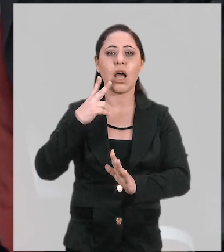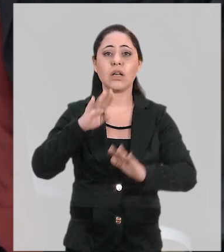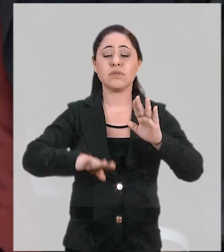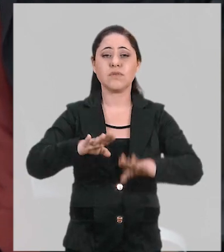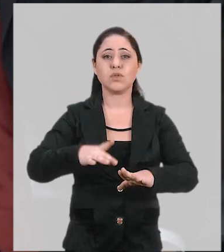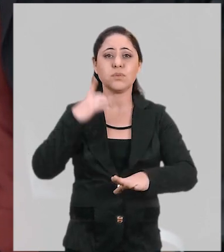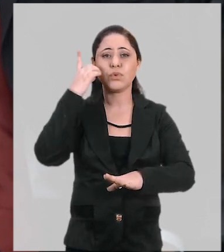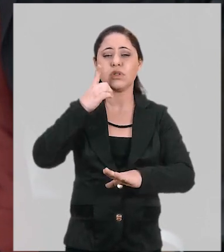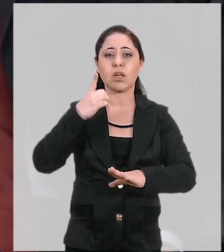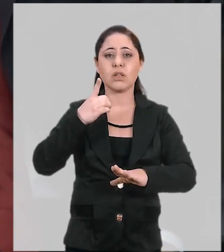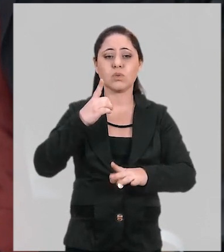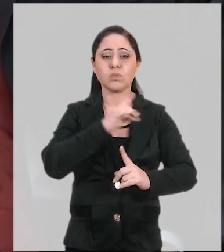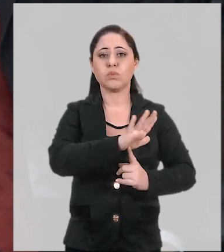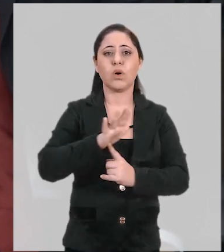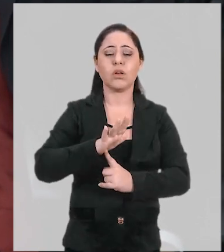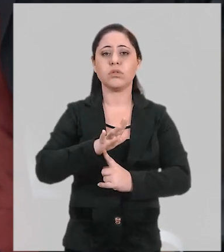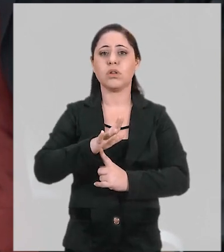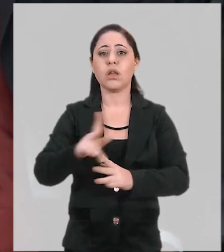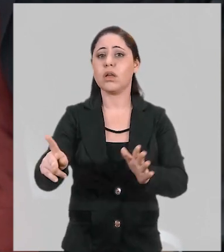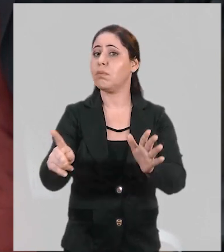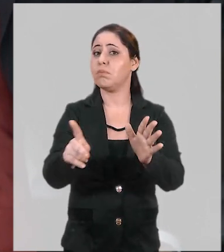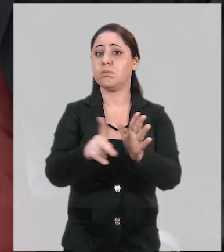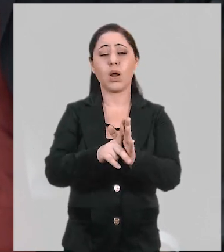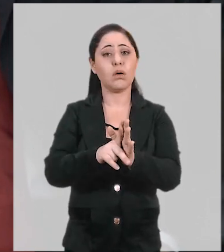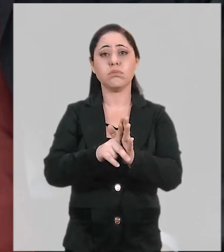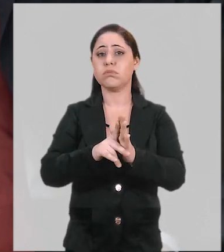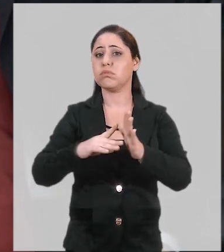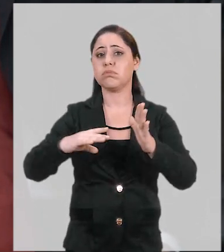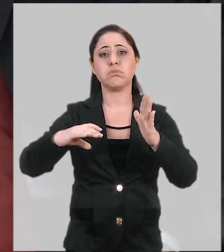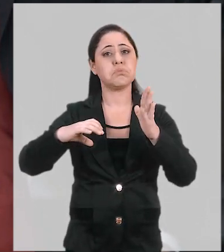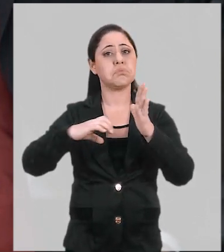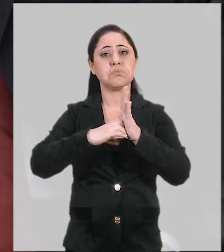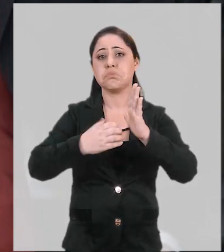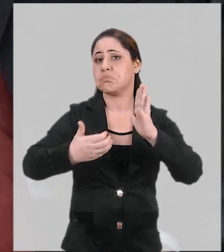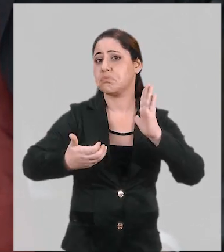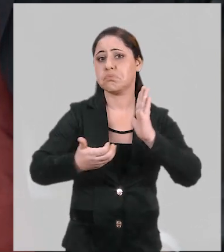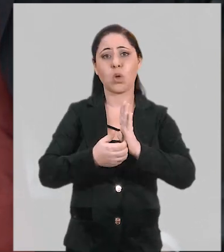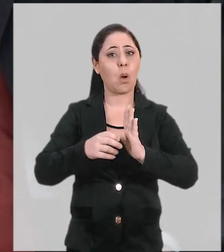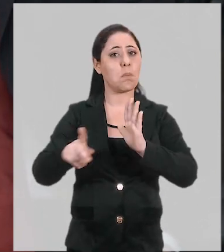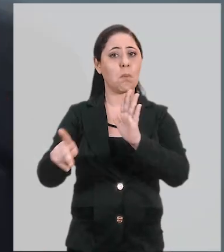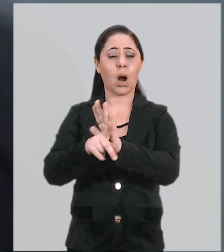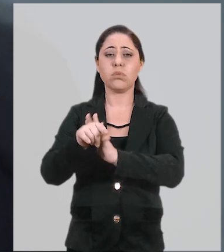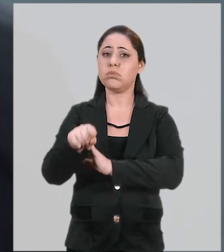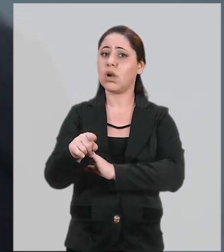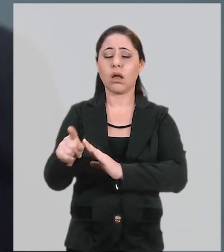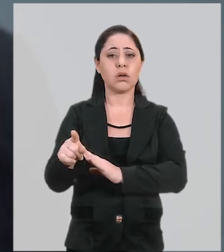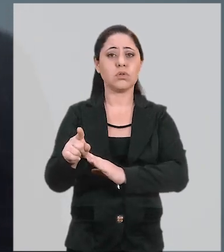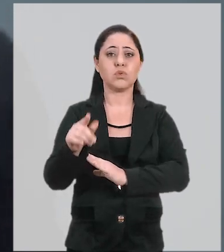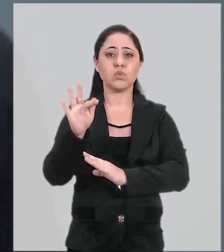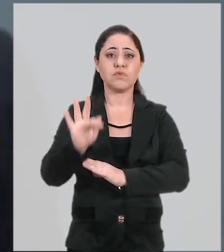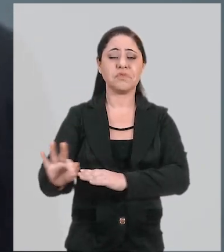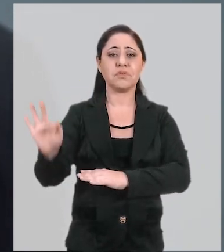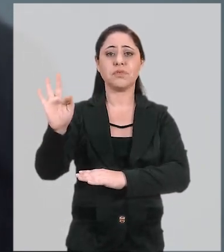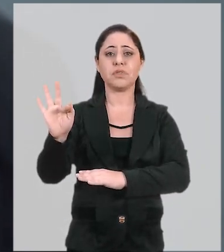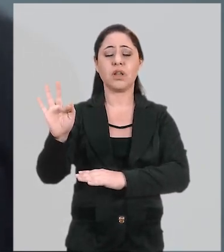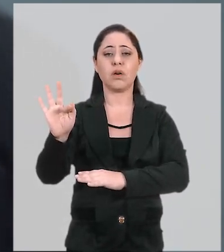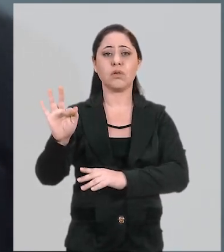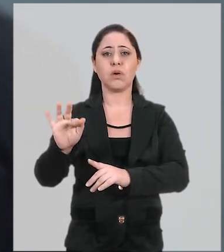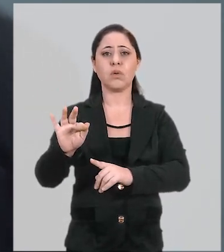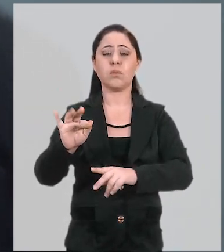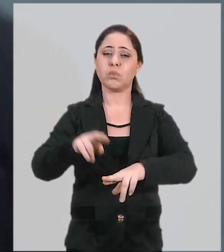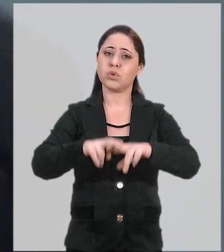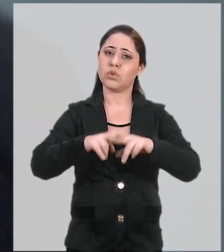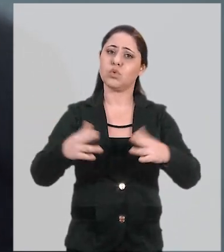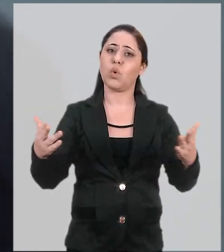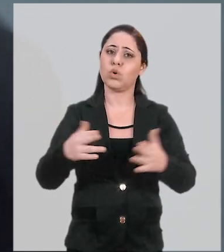parlamentar apresenta um projeto que é uma atribuição da Câmara Federal, e nós estamos entrando na esfera federal. Por isso hoje tramita também